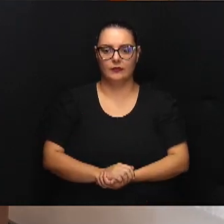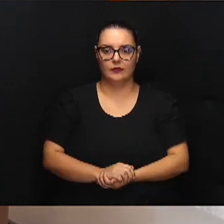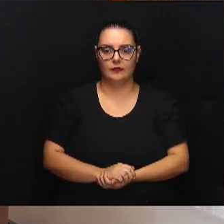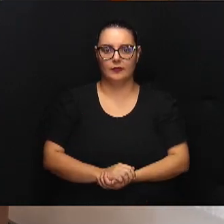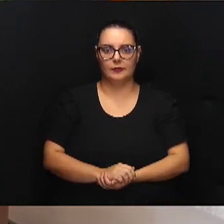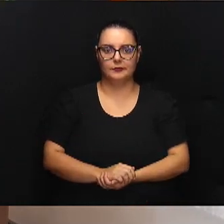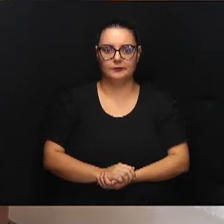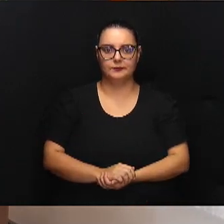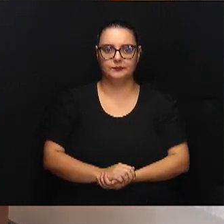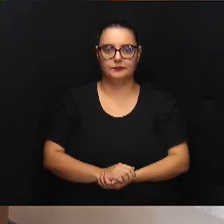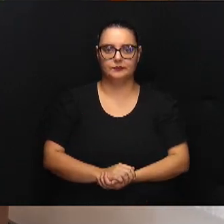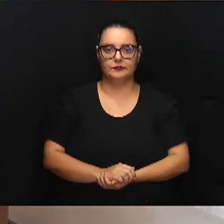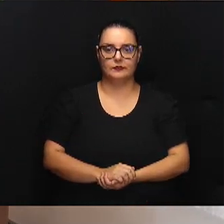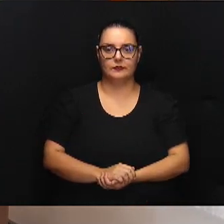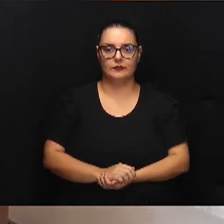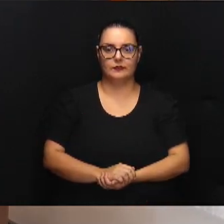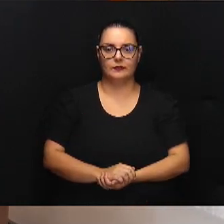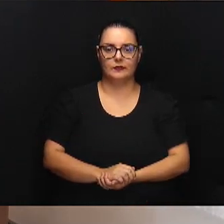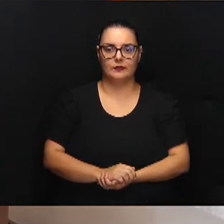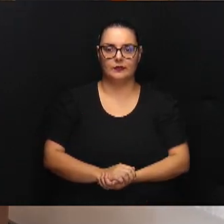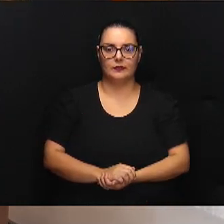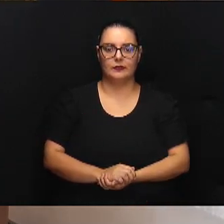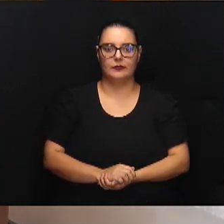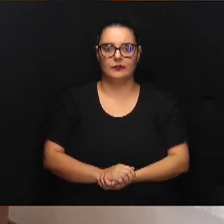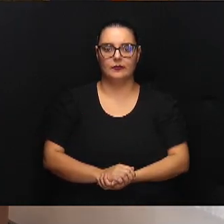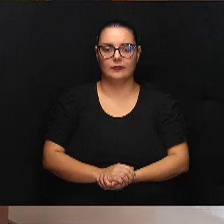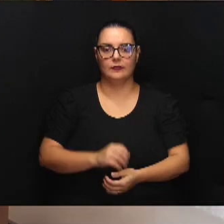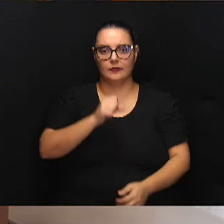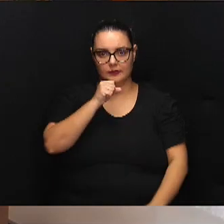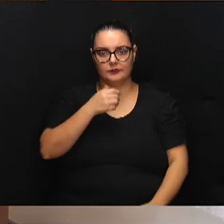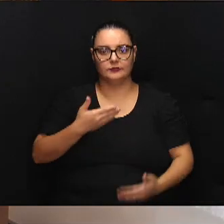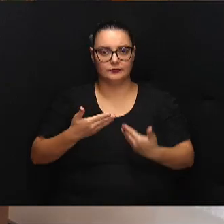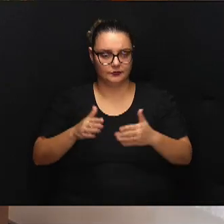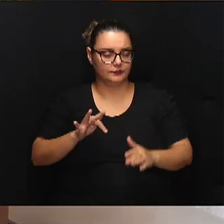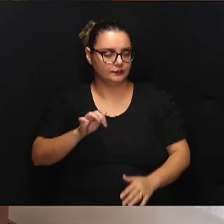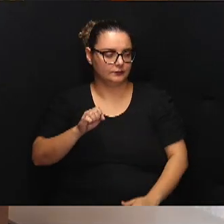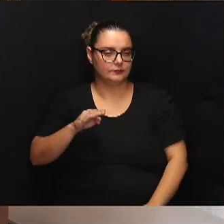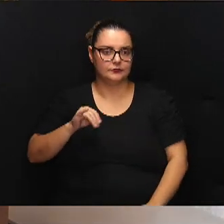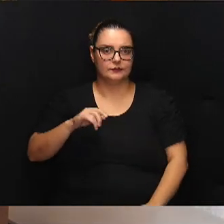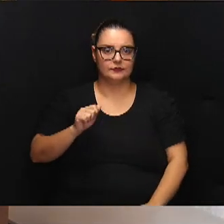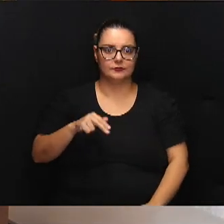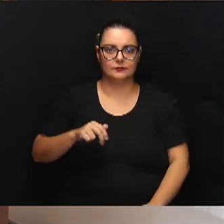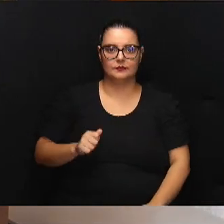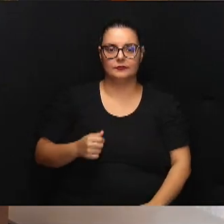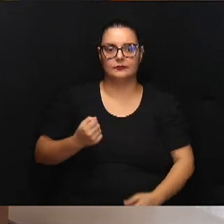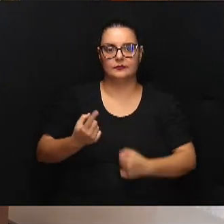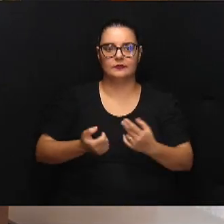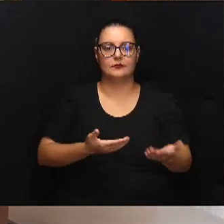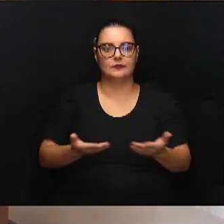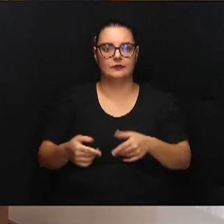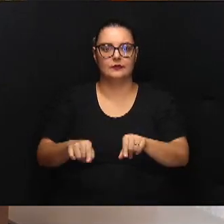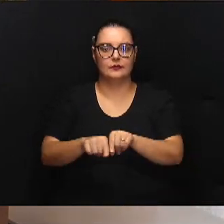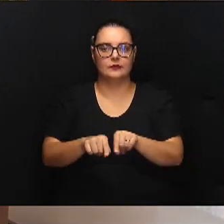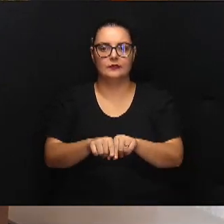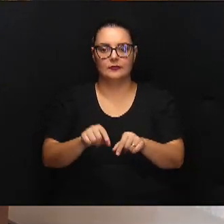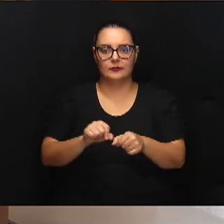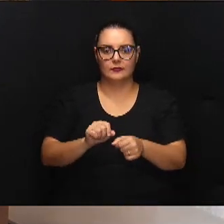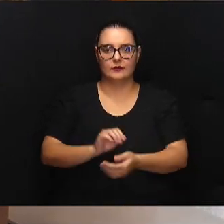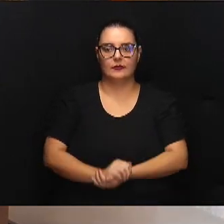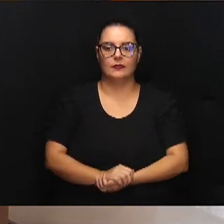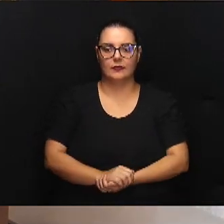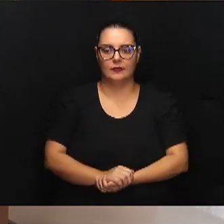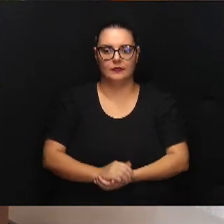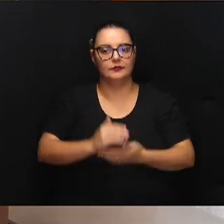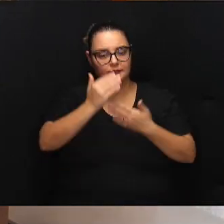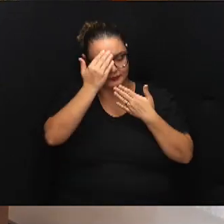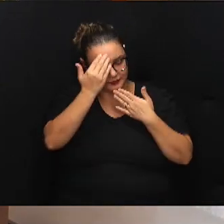É o sem fio, tá certo. Vamos com o sem fio, que é melhor. Então, vou passar para a Fabiana, porque ela vai fazer algumas apresentações também, né, Fabiana? Então, muito